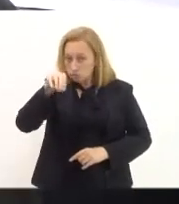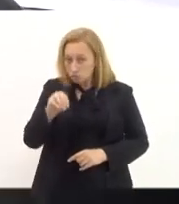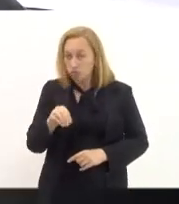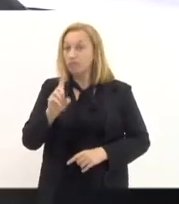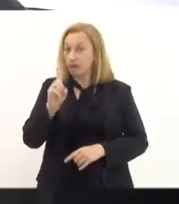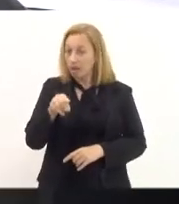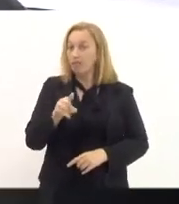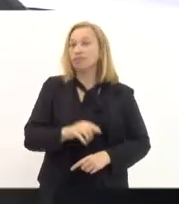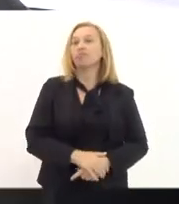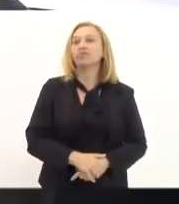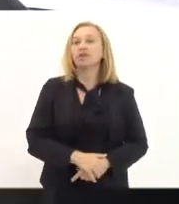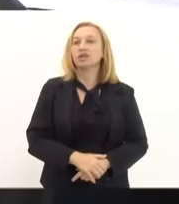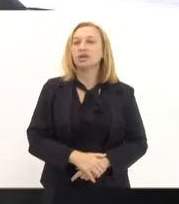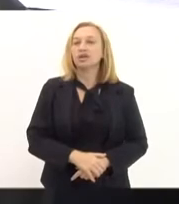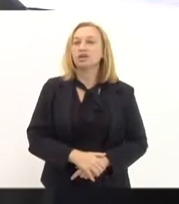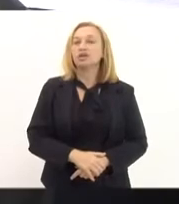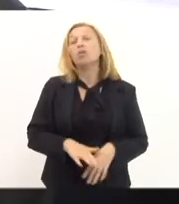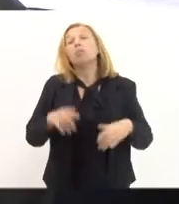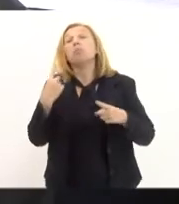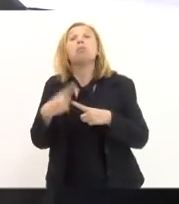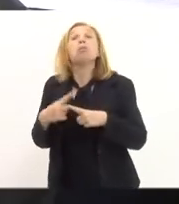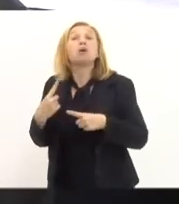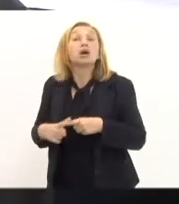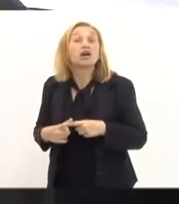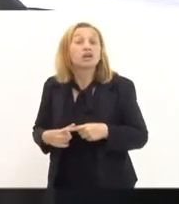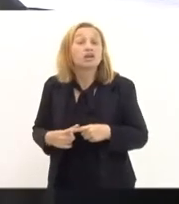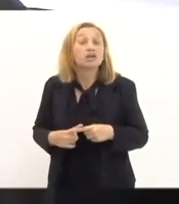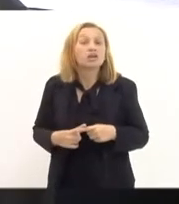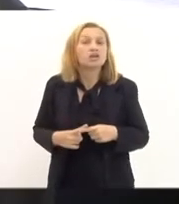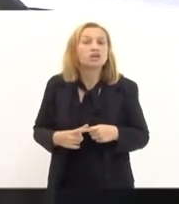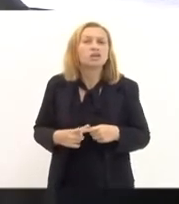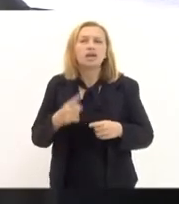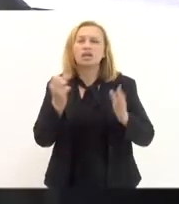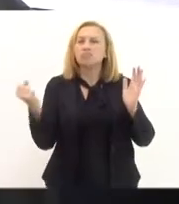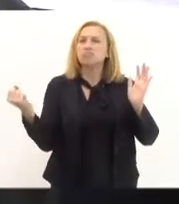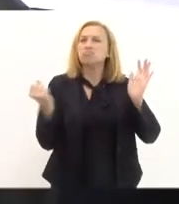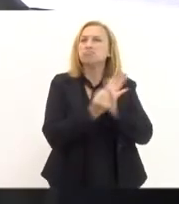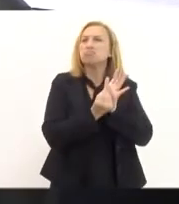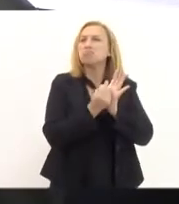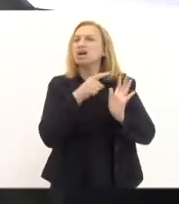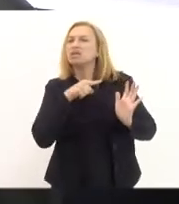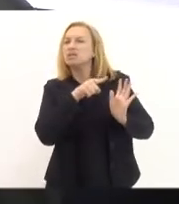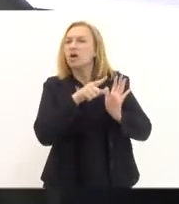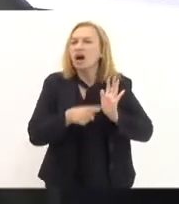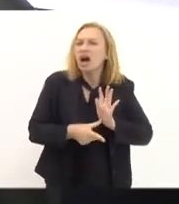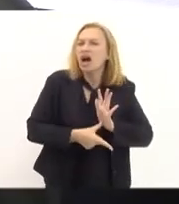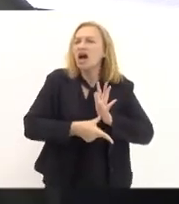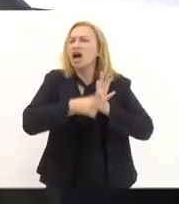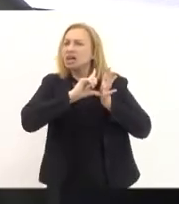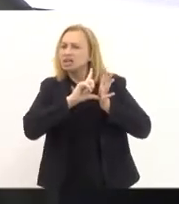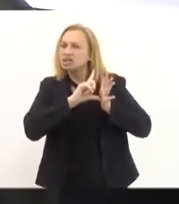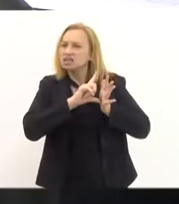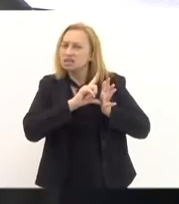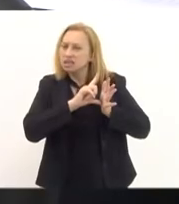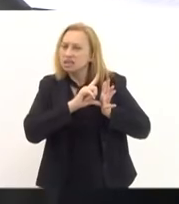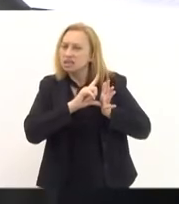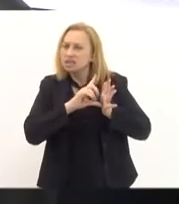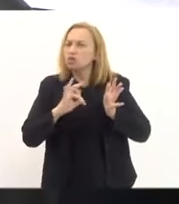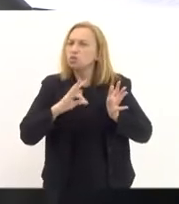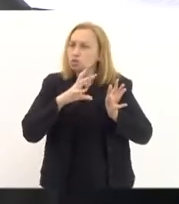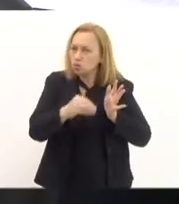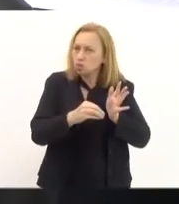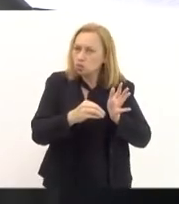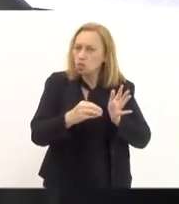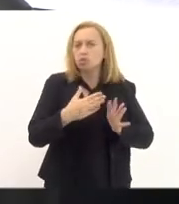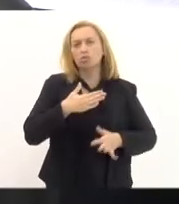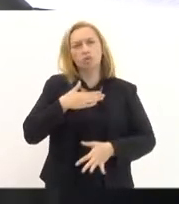e é porque é este património antes de ser alienado no